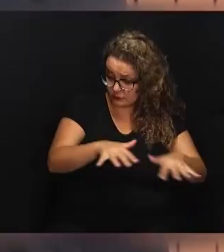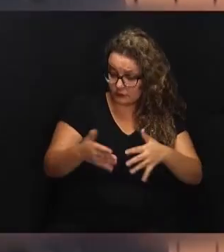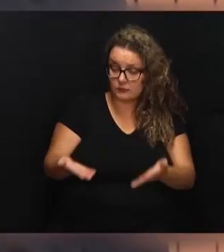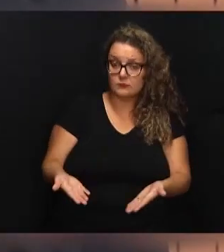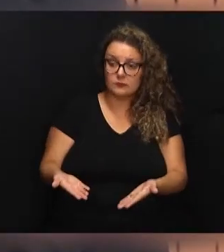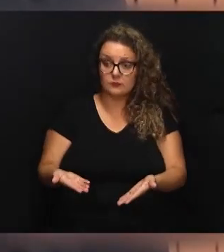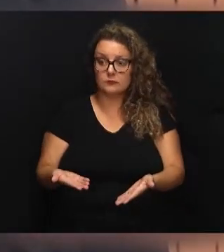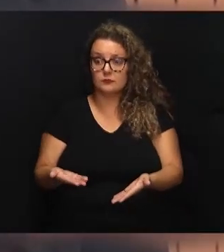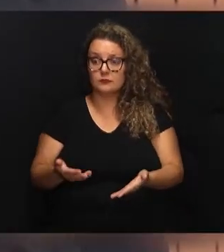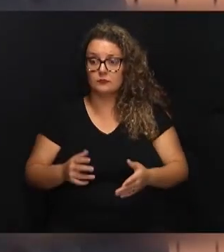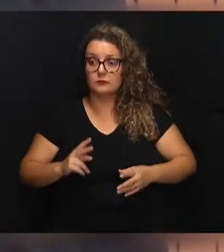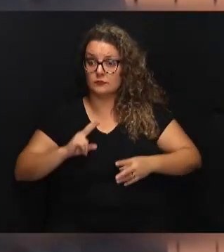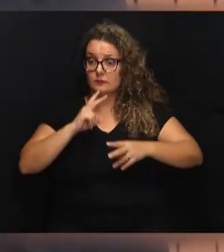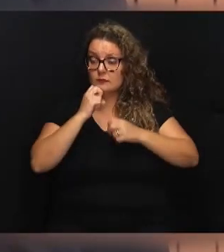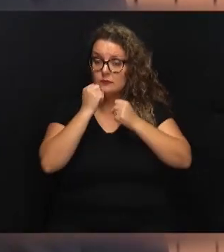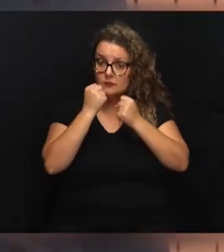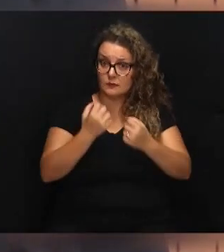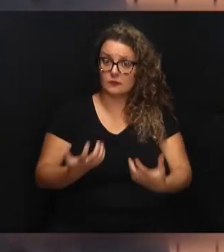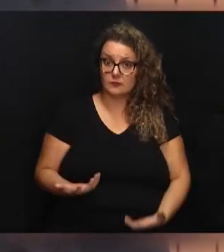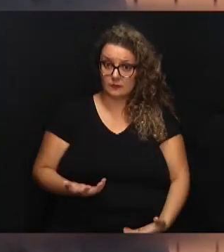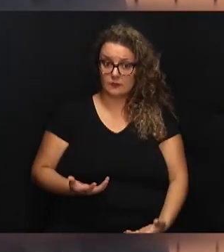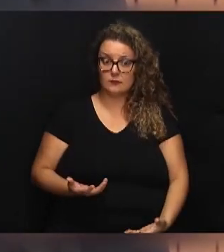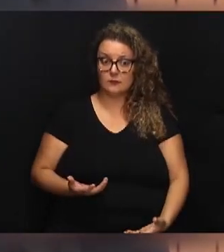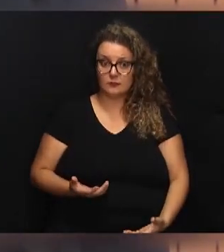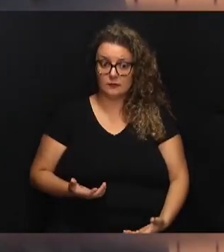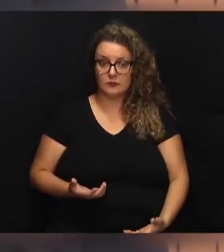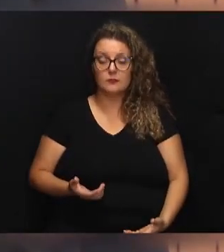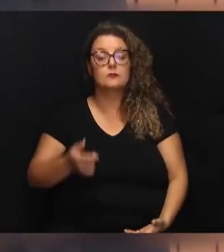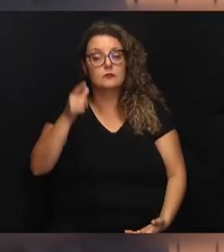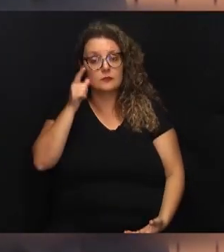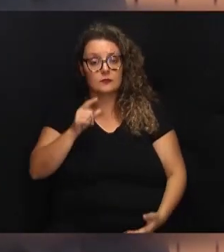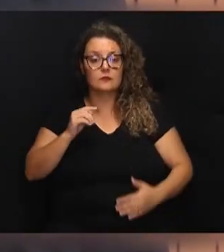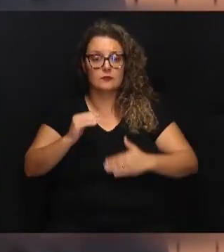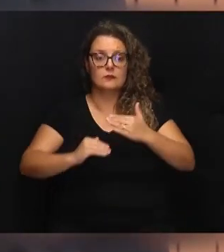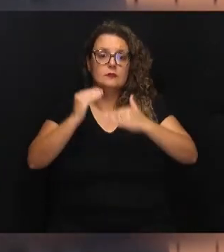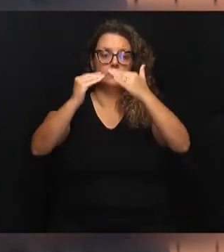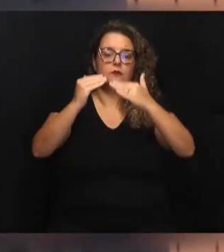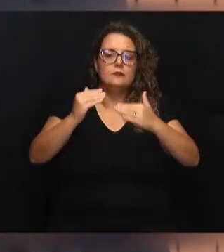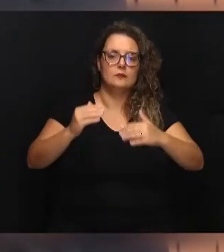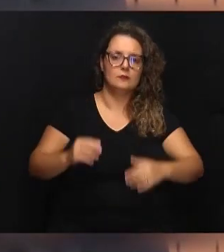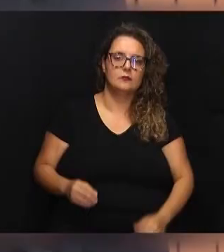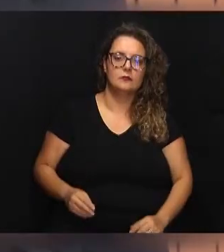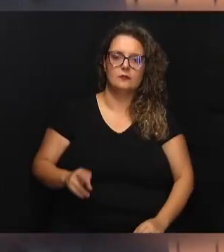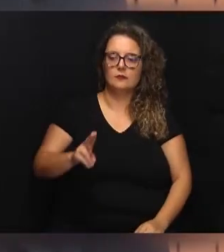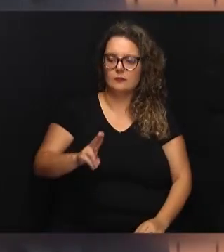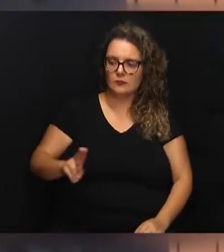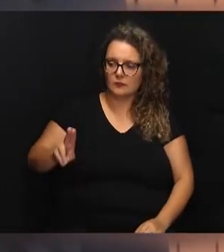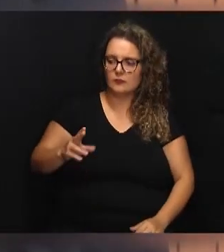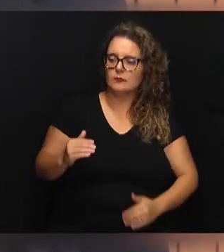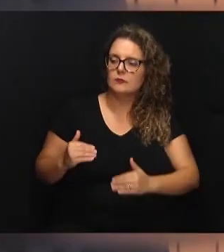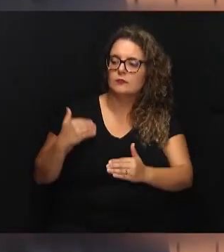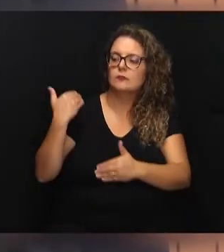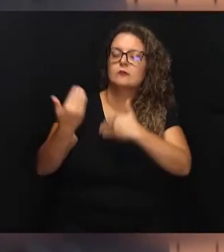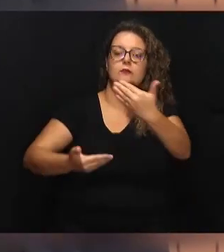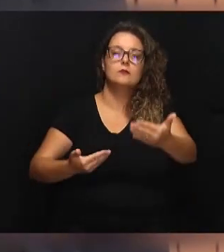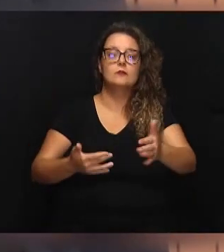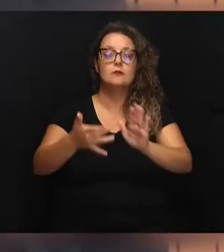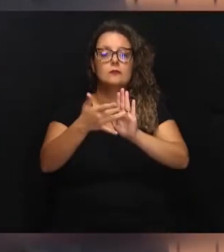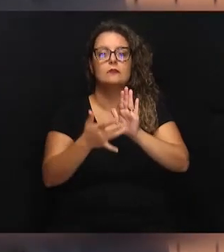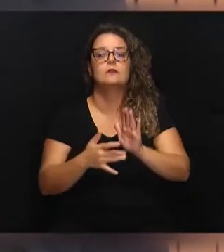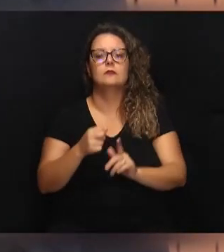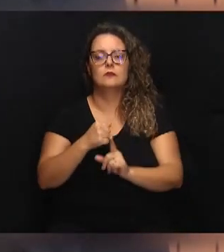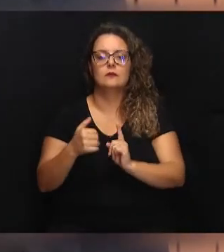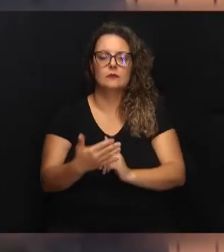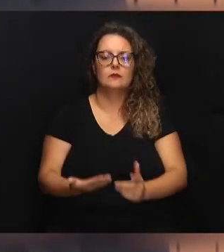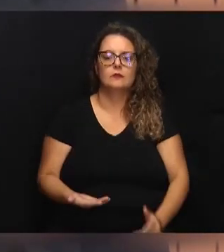articulação tomou uma forma gigantesca e conseguiu extrapolar os muros da universidade, pautar o debate na sociedade e, com